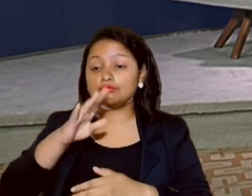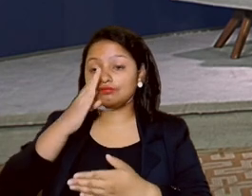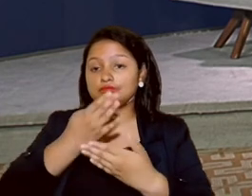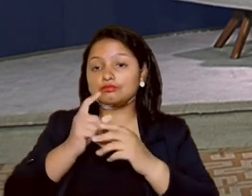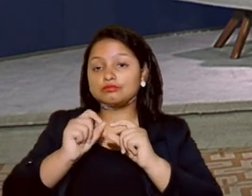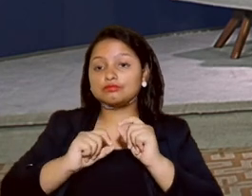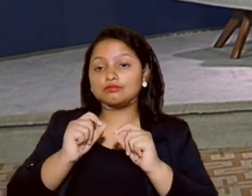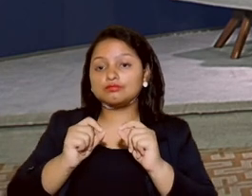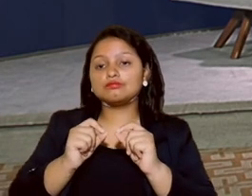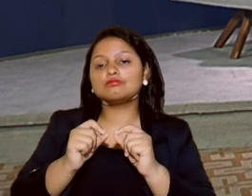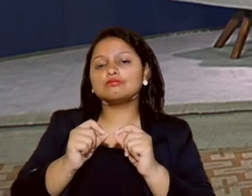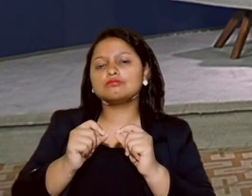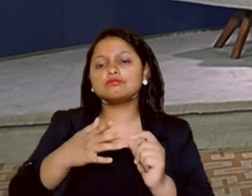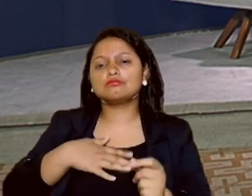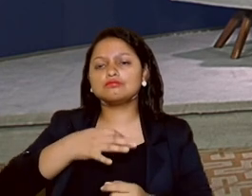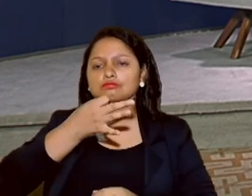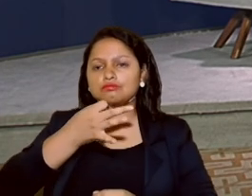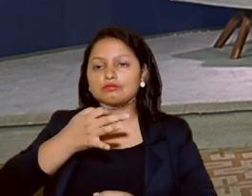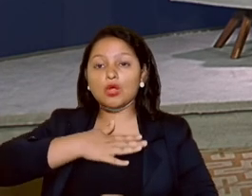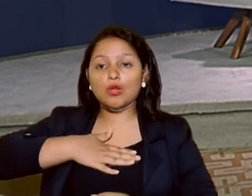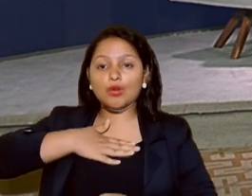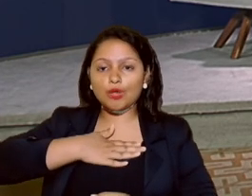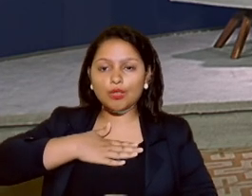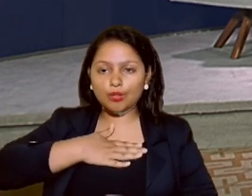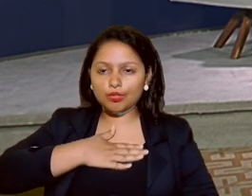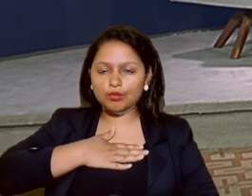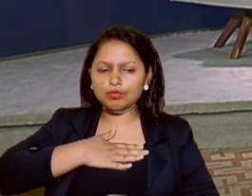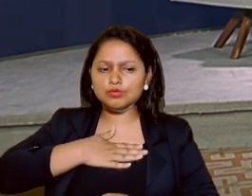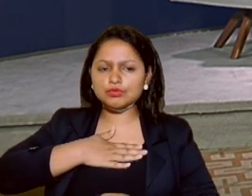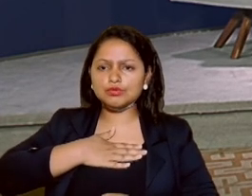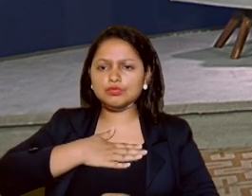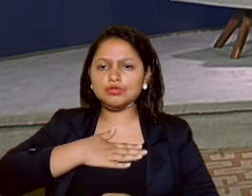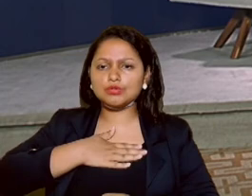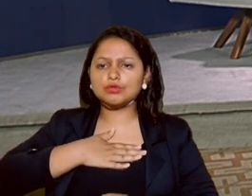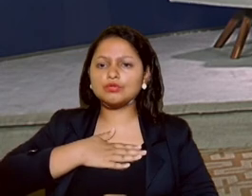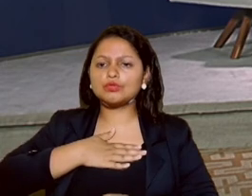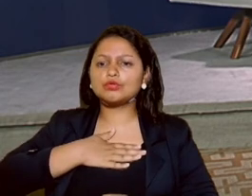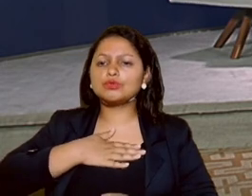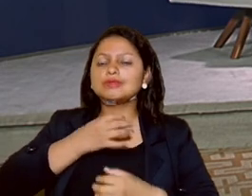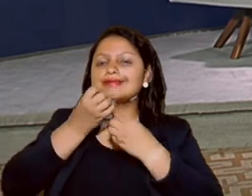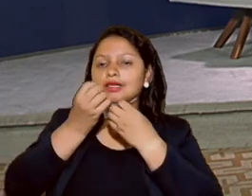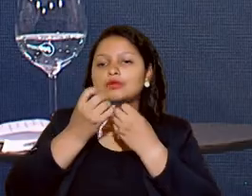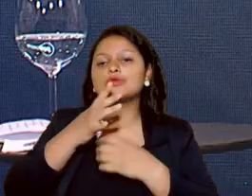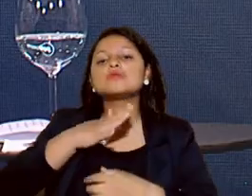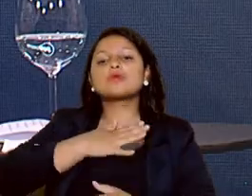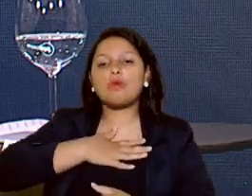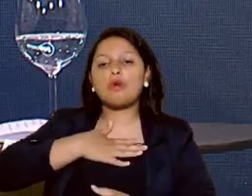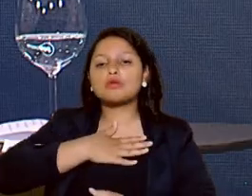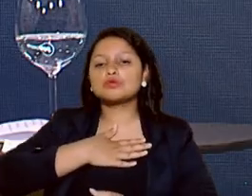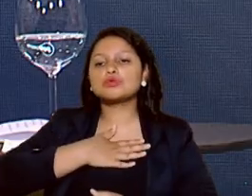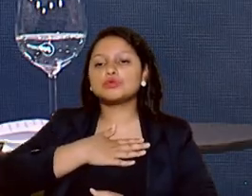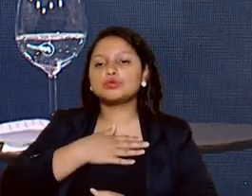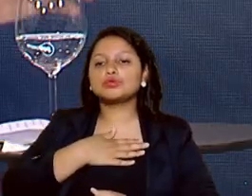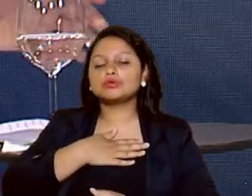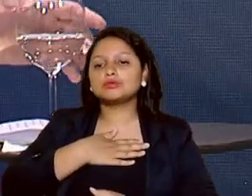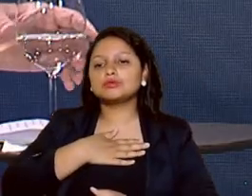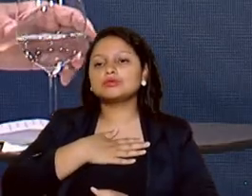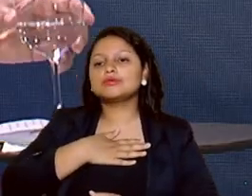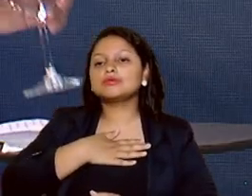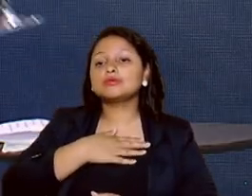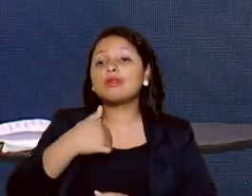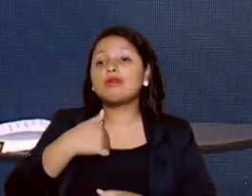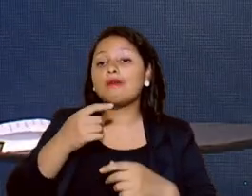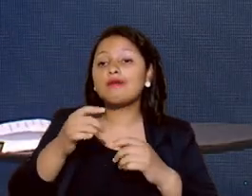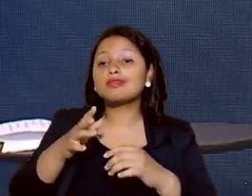sempre que para mim eu gosto muito de aquários mas se puderem ser oceanos de dados eu ainda prefiro tá E aí eu brinco que tem vários